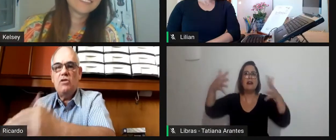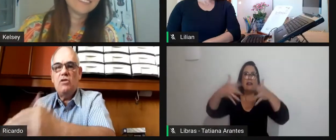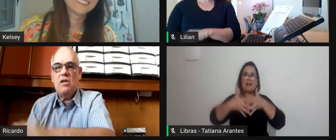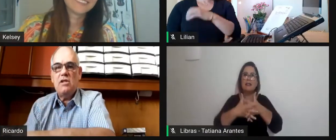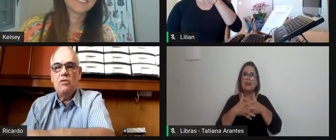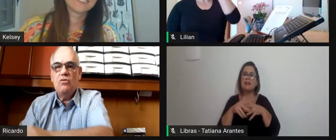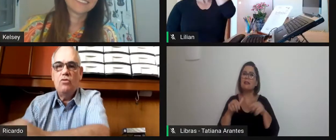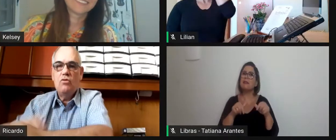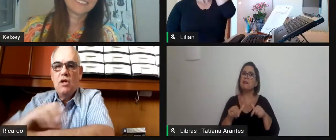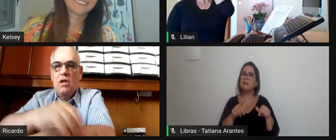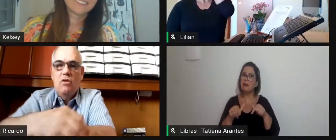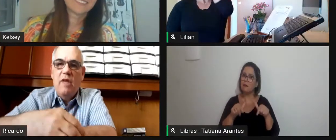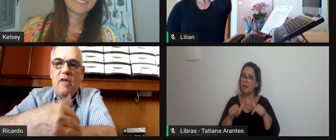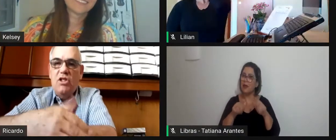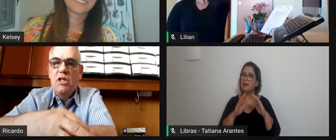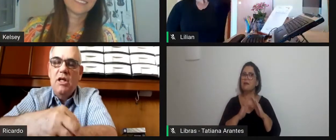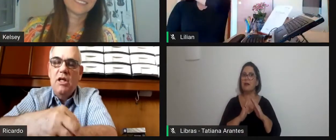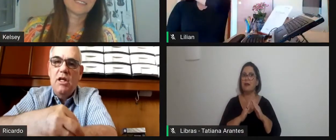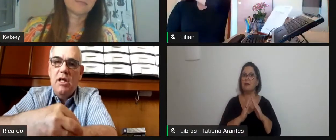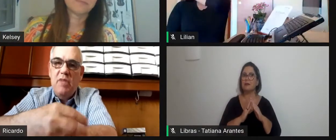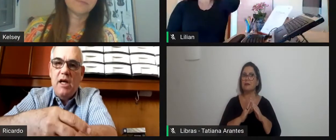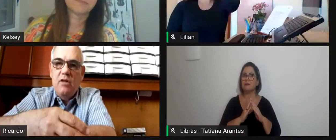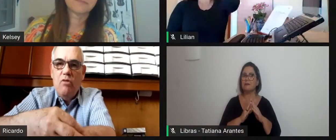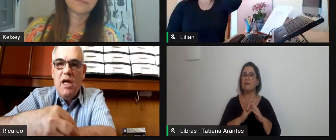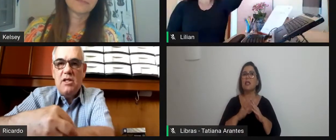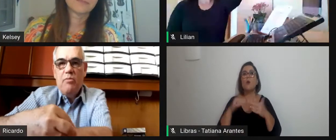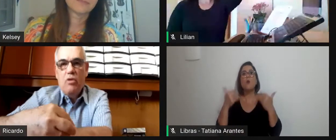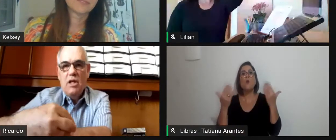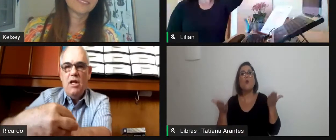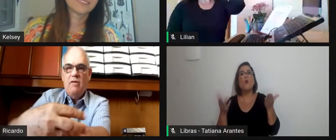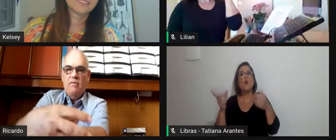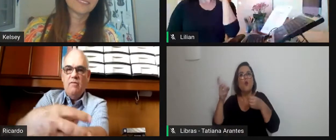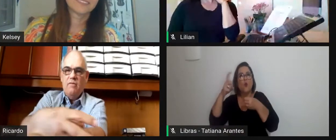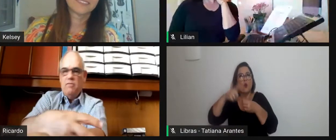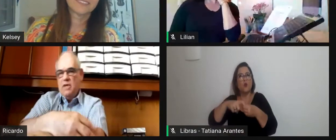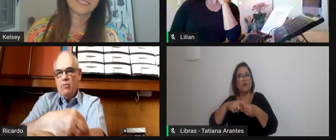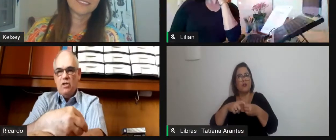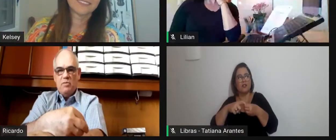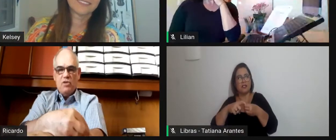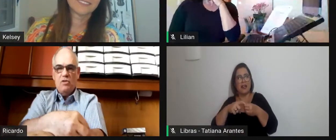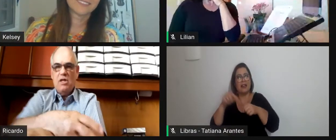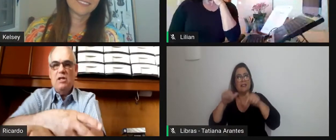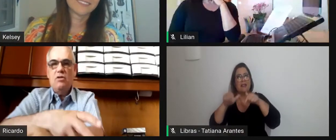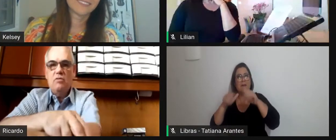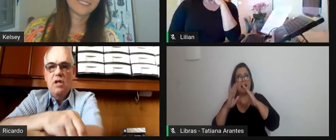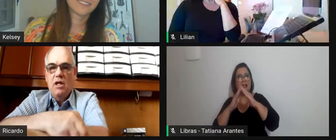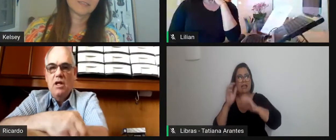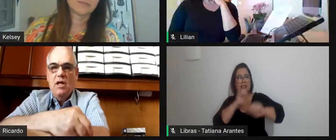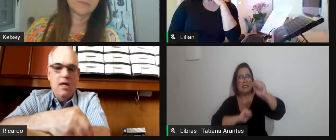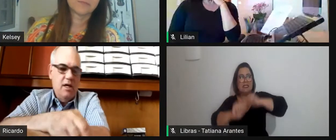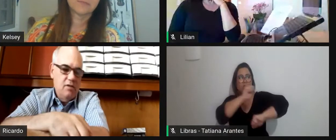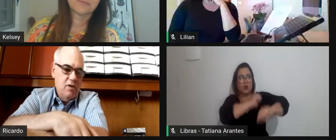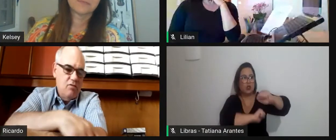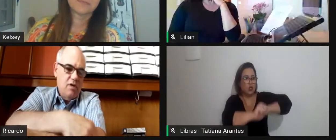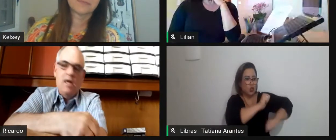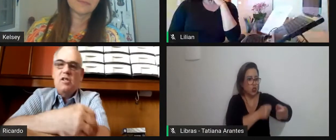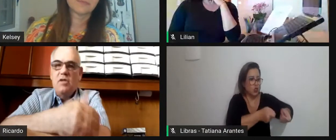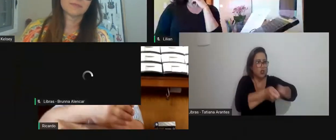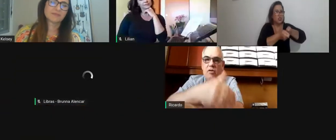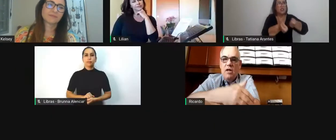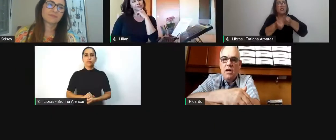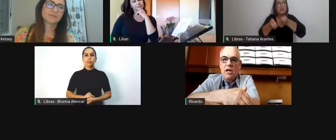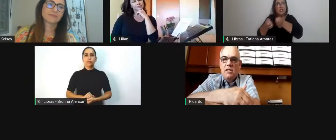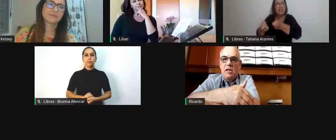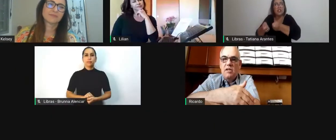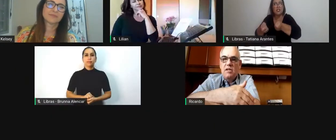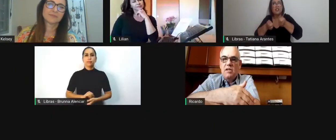essa situação da faxineira, a empregada doméstica, poder, né, muitas pessoas ainda não estão com elas,